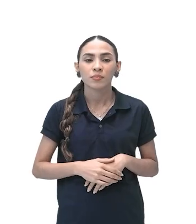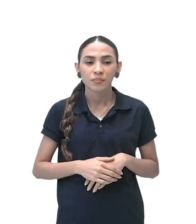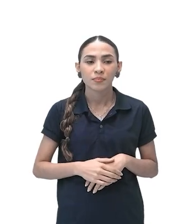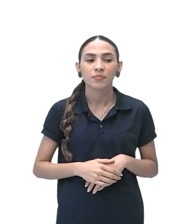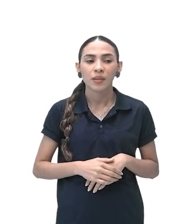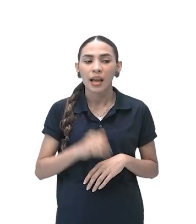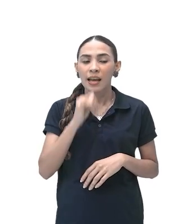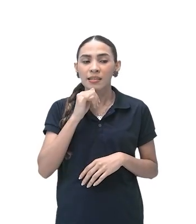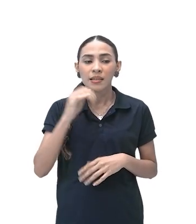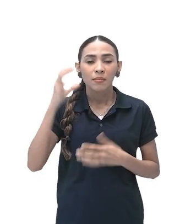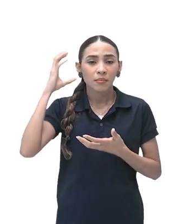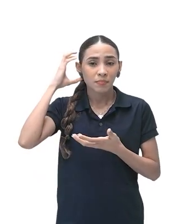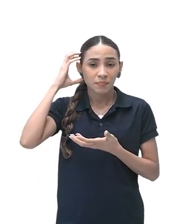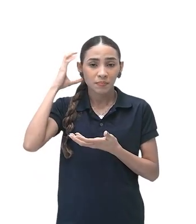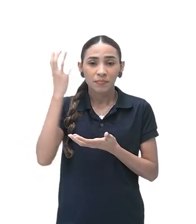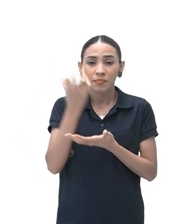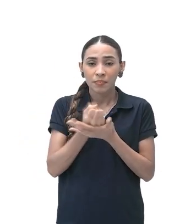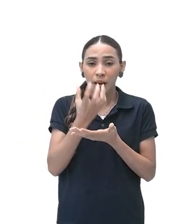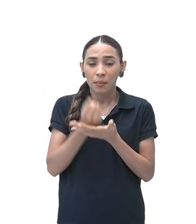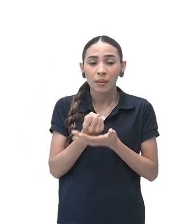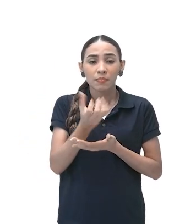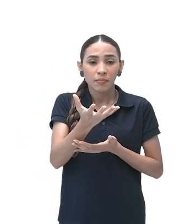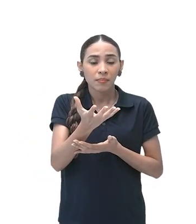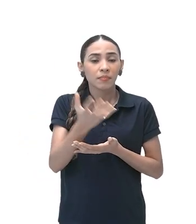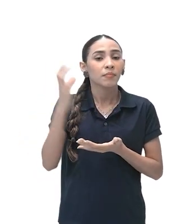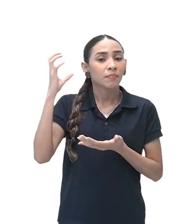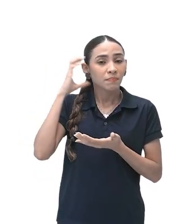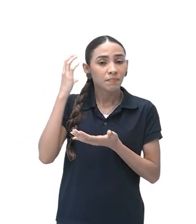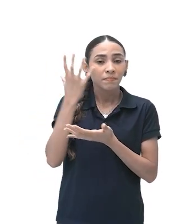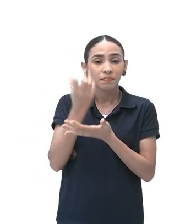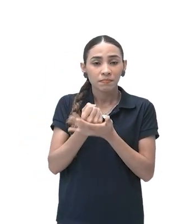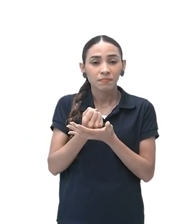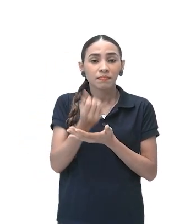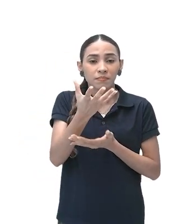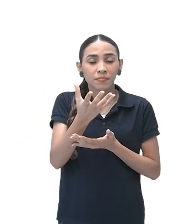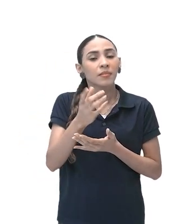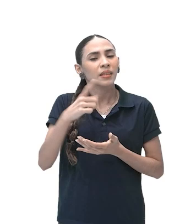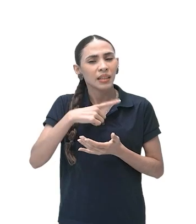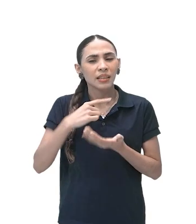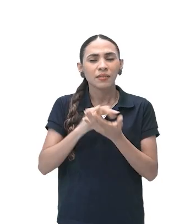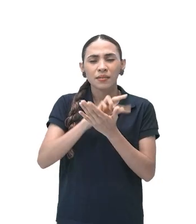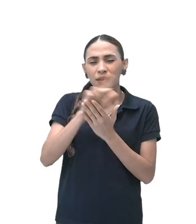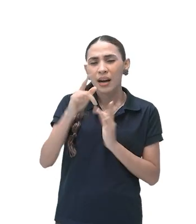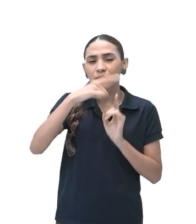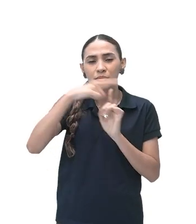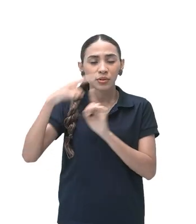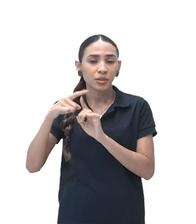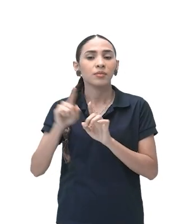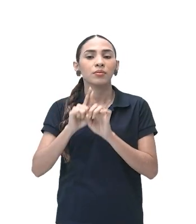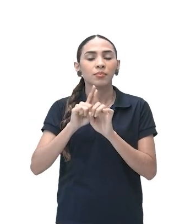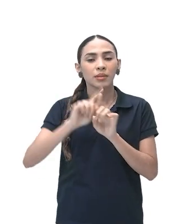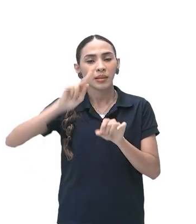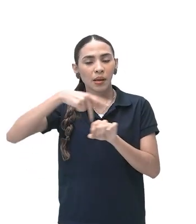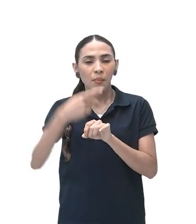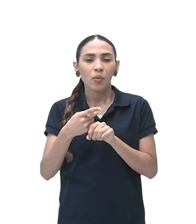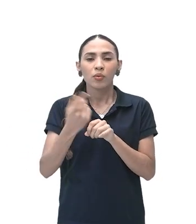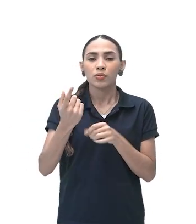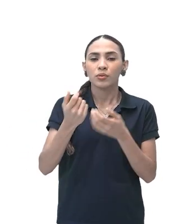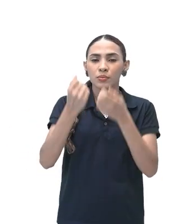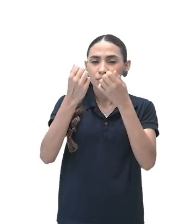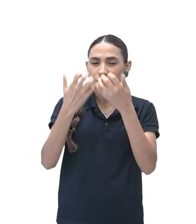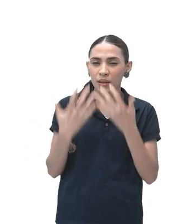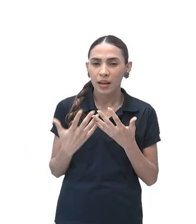dos podcasts. Existem podcasts de vários formatos, inclusive mais adiante vamos trazer uma aula